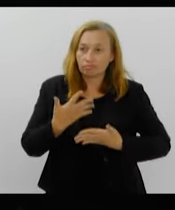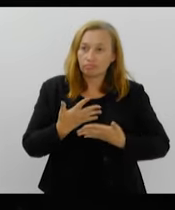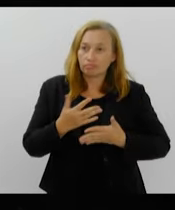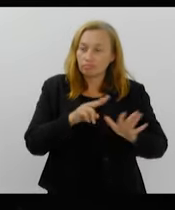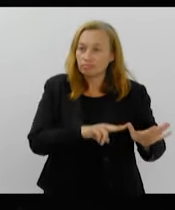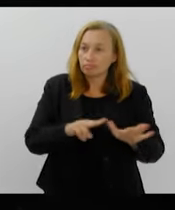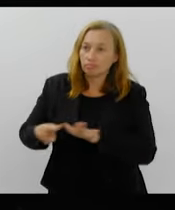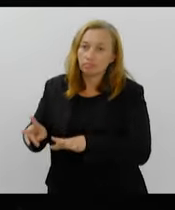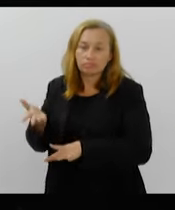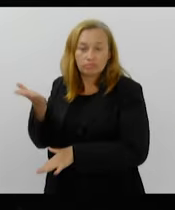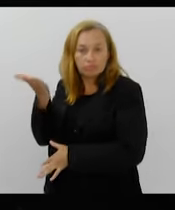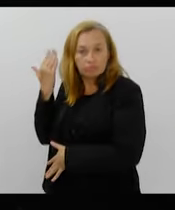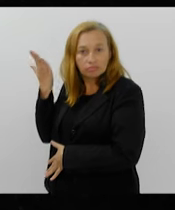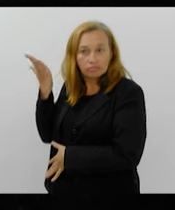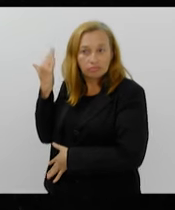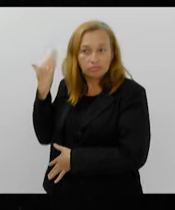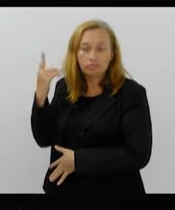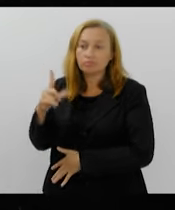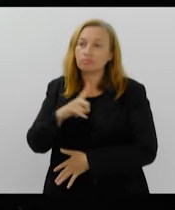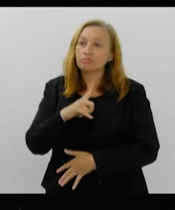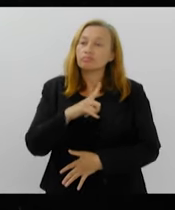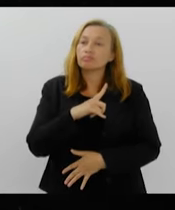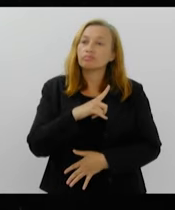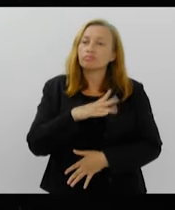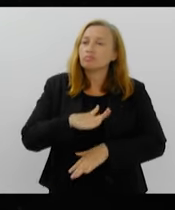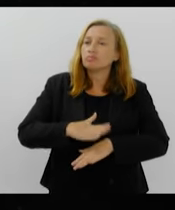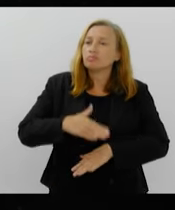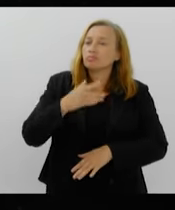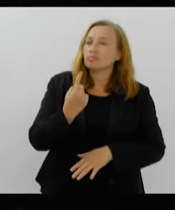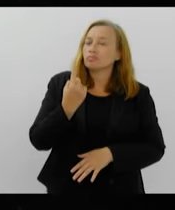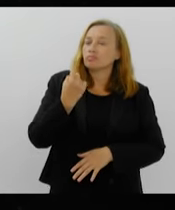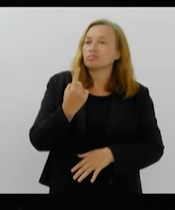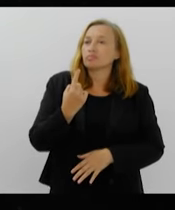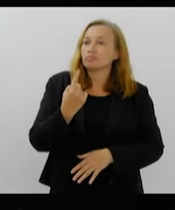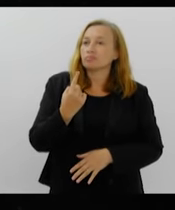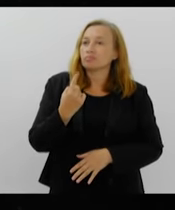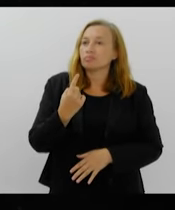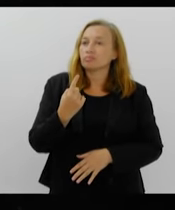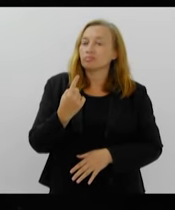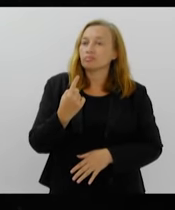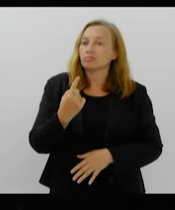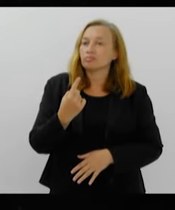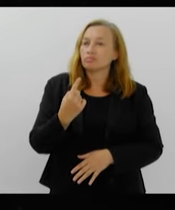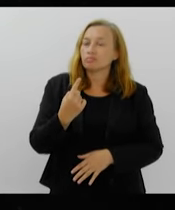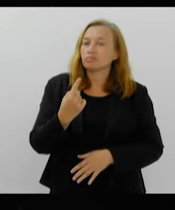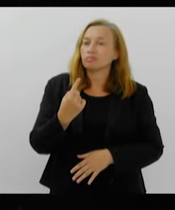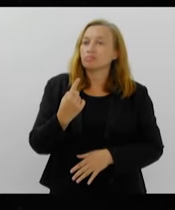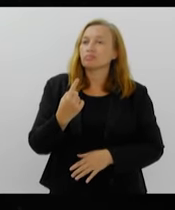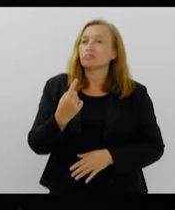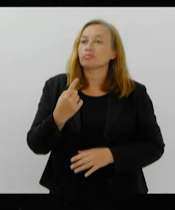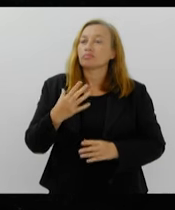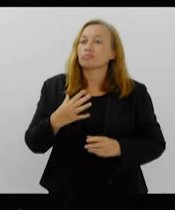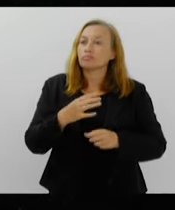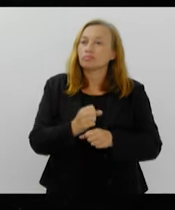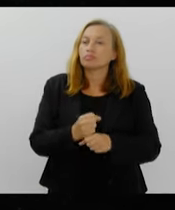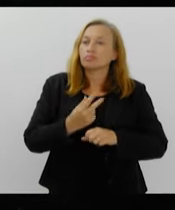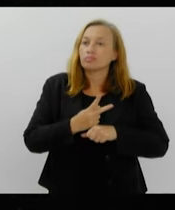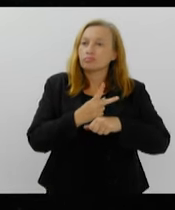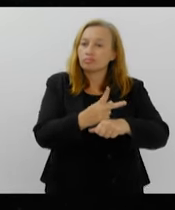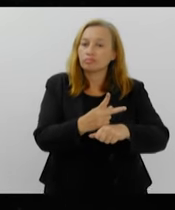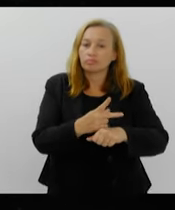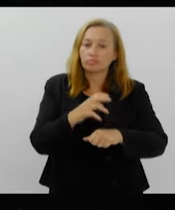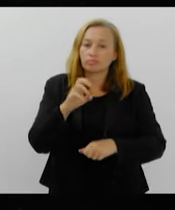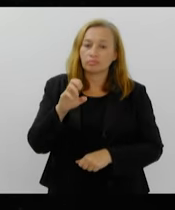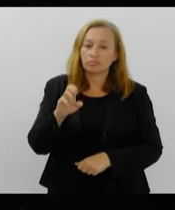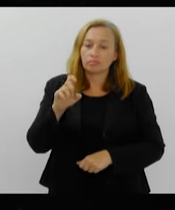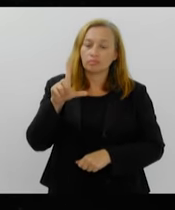semana passada ter feito mais uma grande e potente edição do prêmio elone da